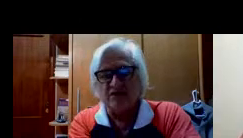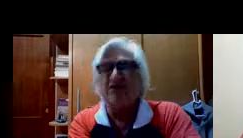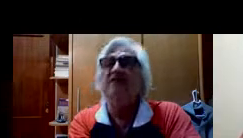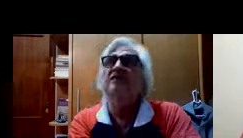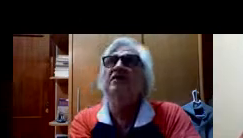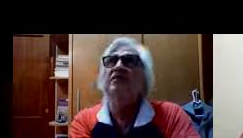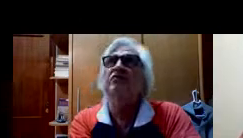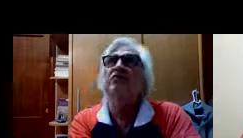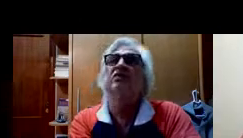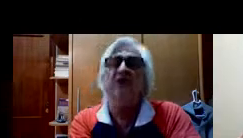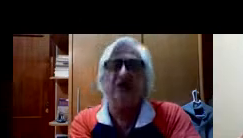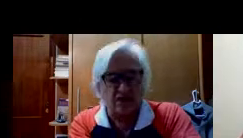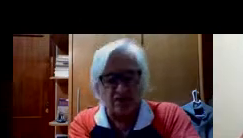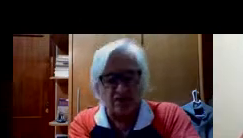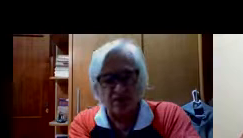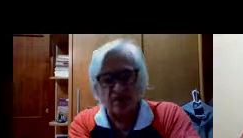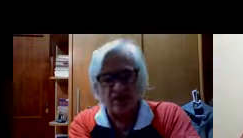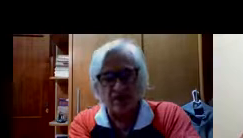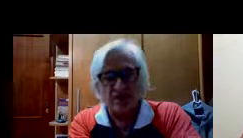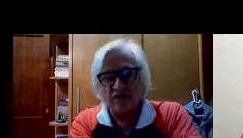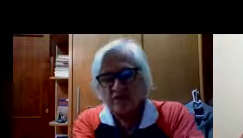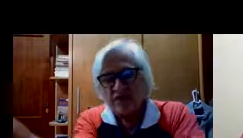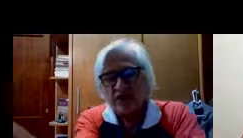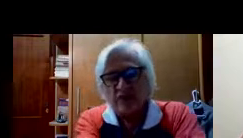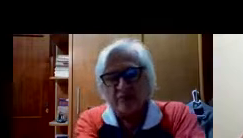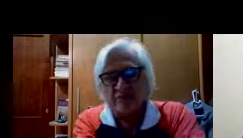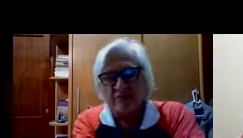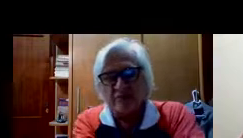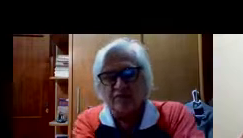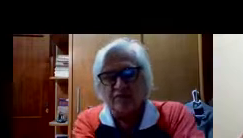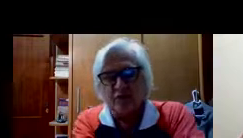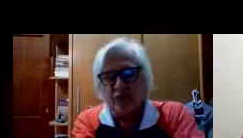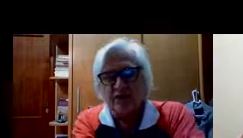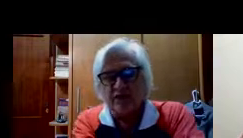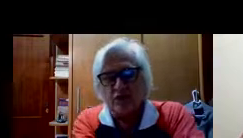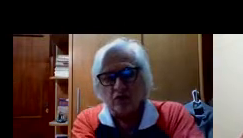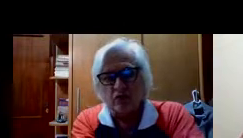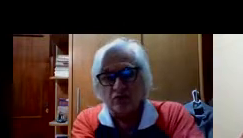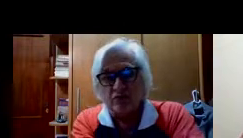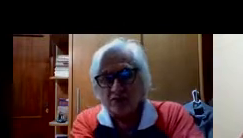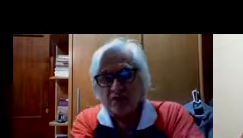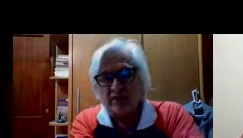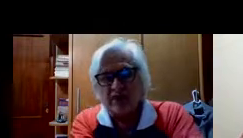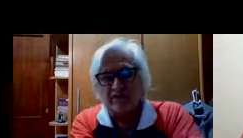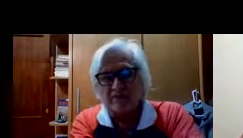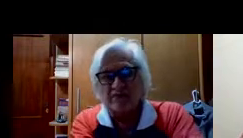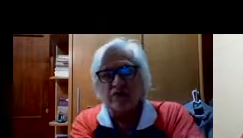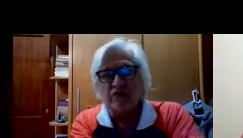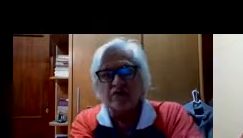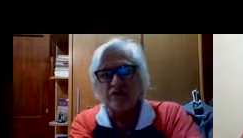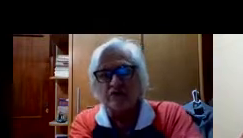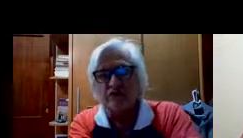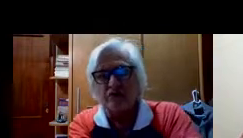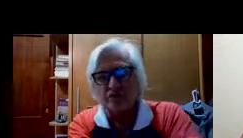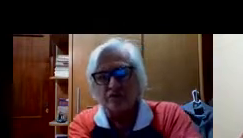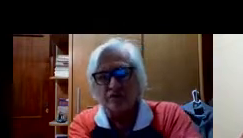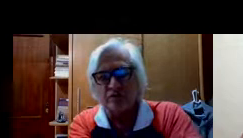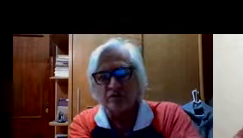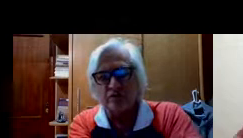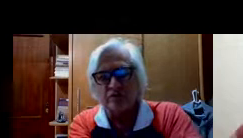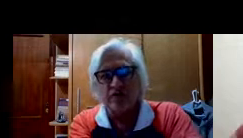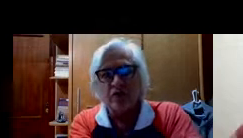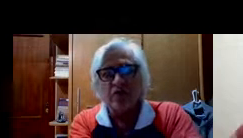750 gramas, 780 gramas. Se você pegar uma bola de ouro do mesmo tamanho, ela vai pesar